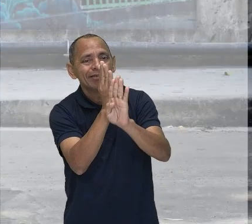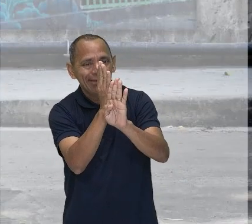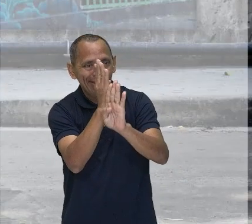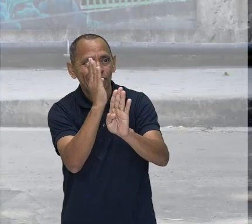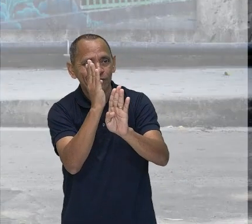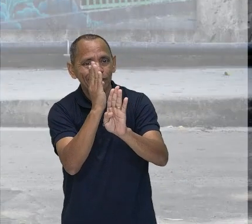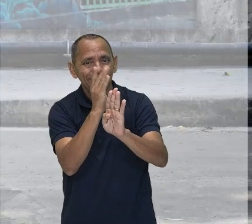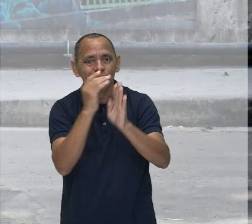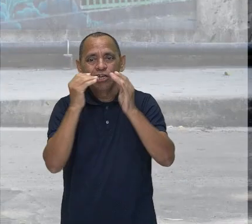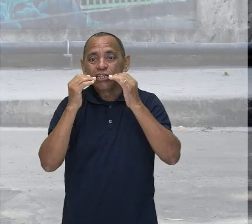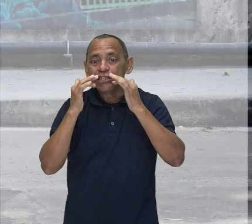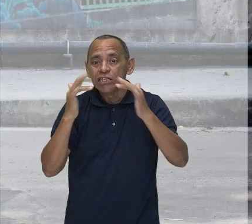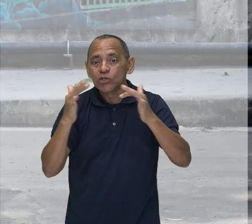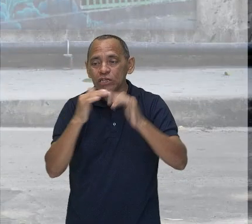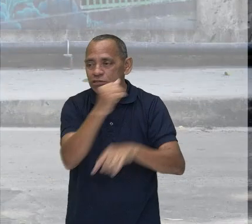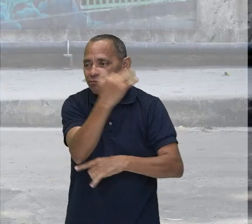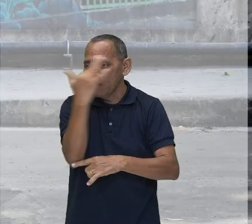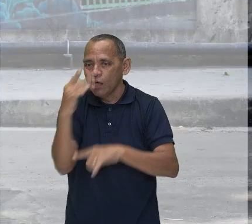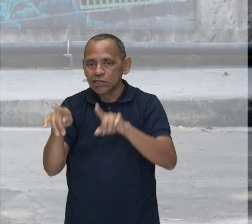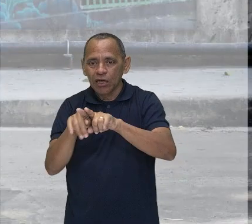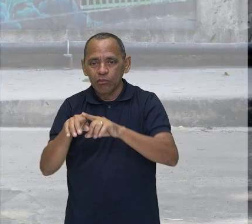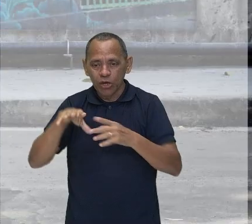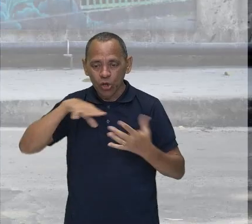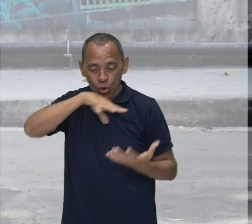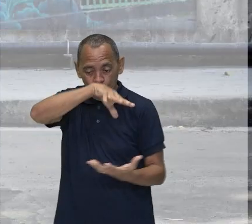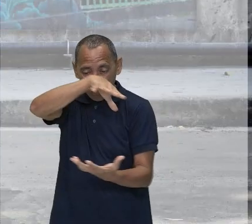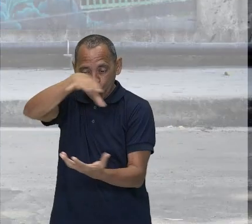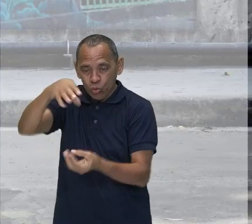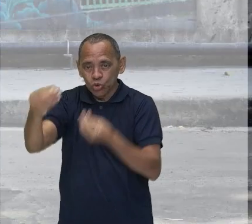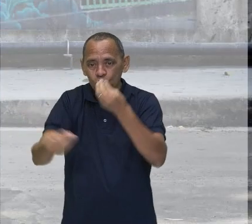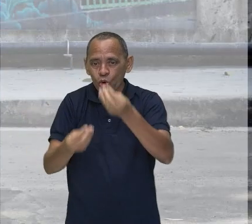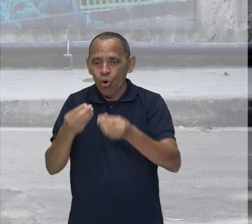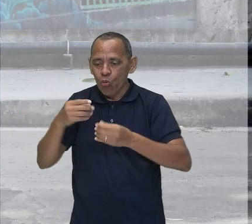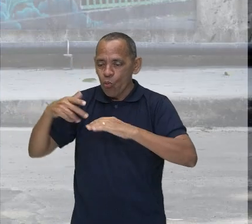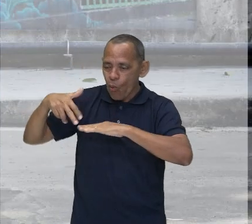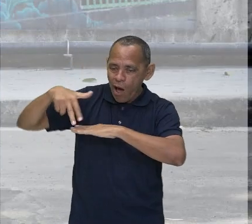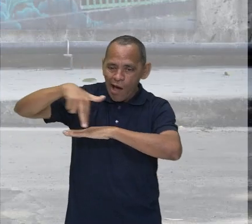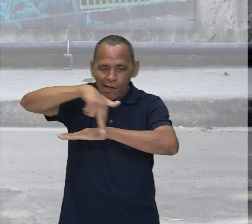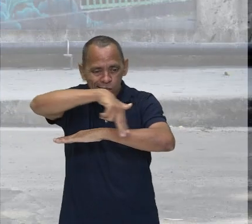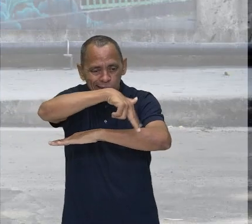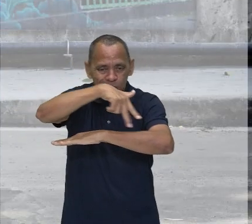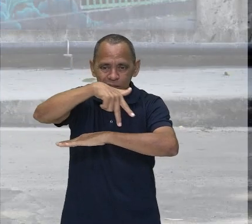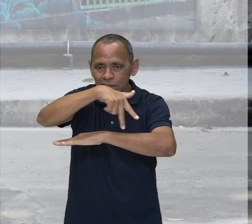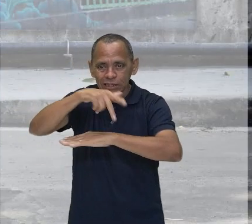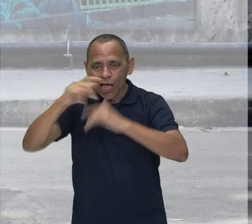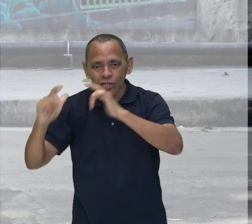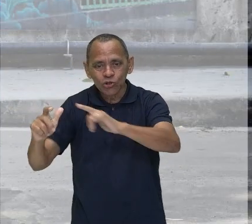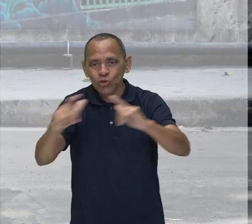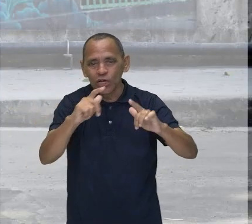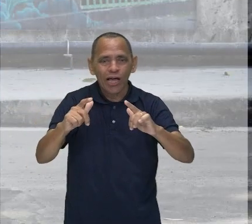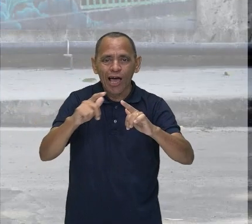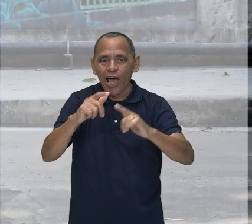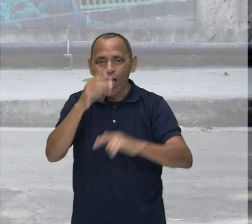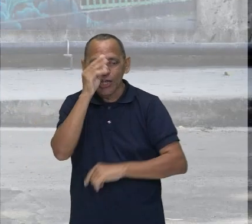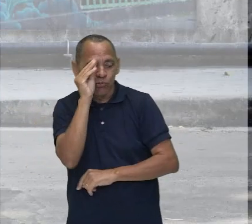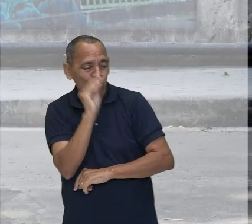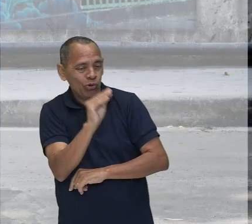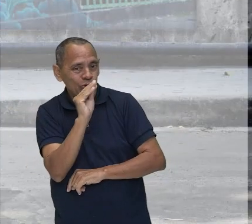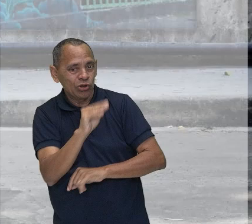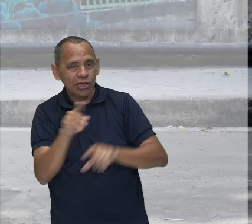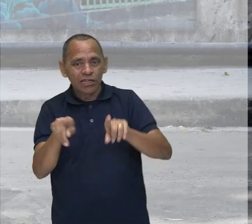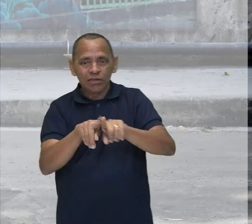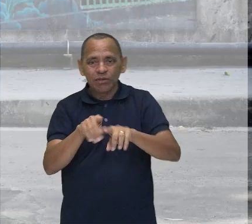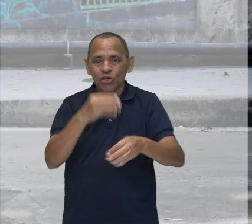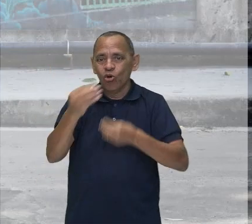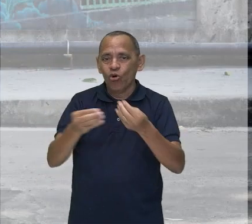descobrindo o seu mundo, conseguindo andar, usar, sem prejudicar. Então, olha, ela imagina você poder brincar,